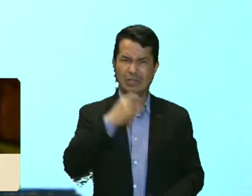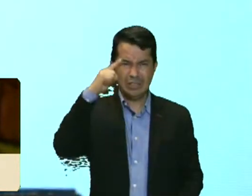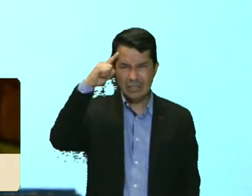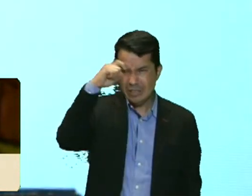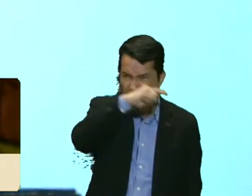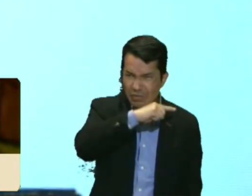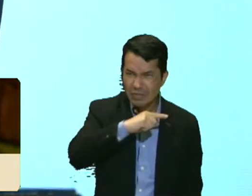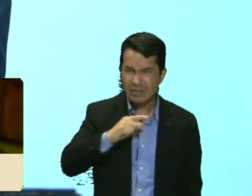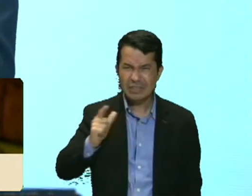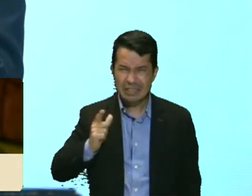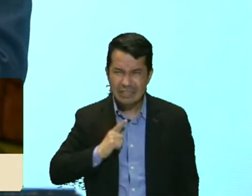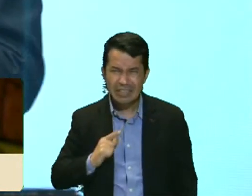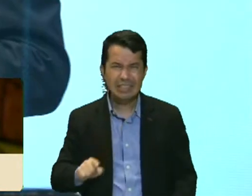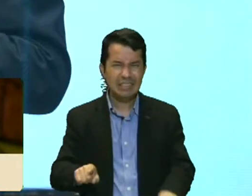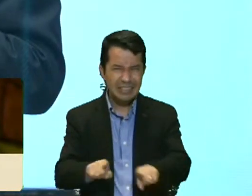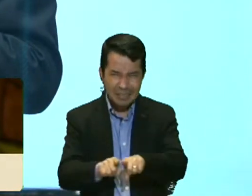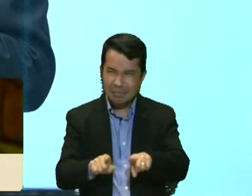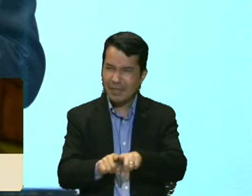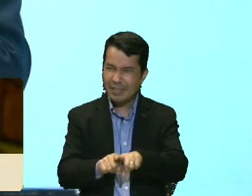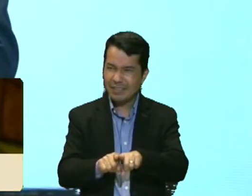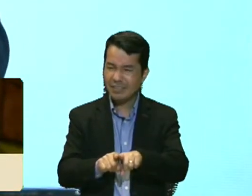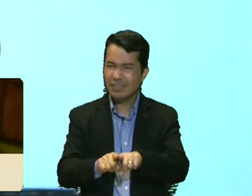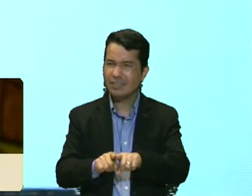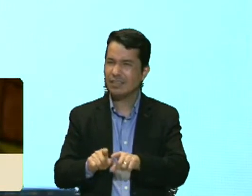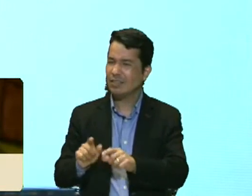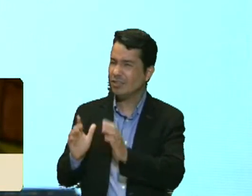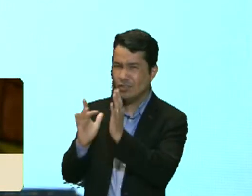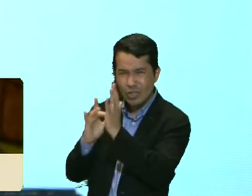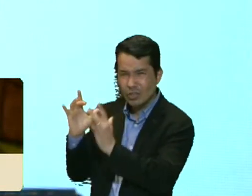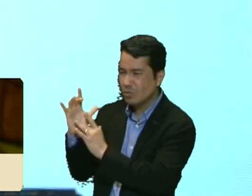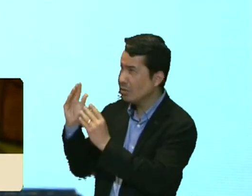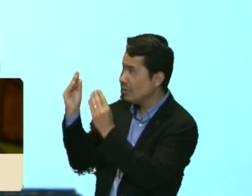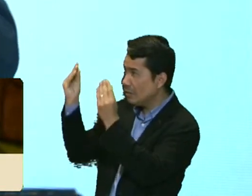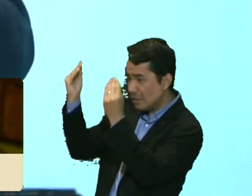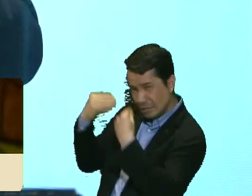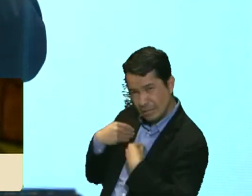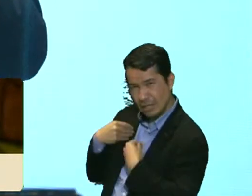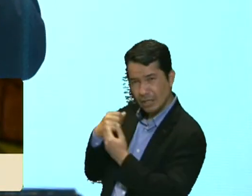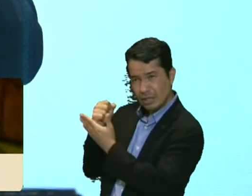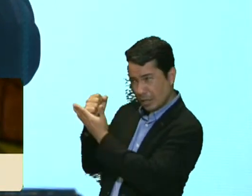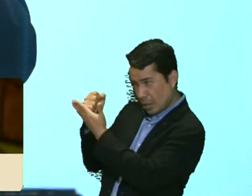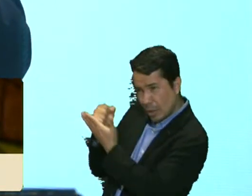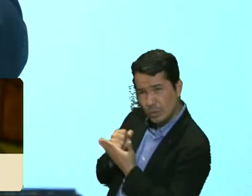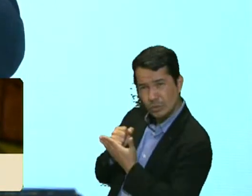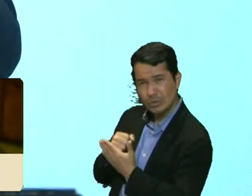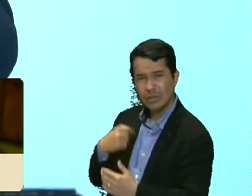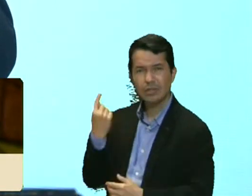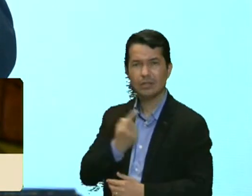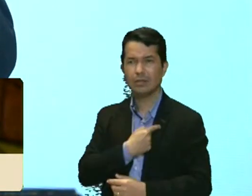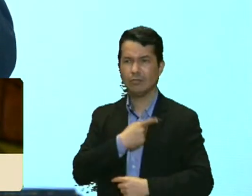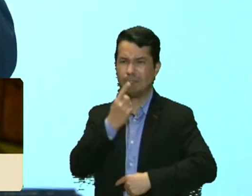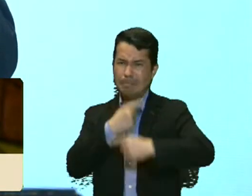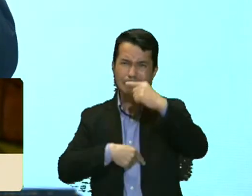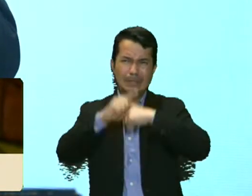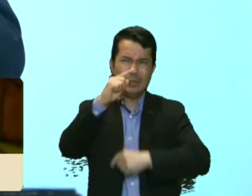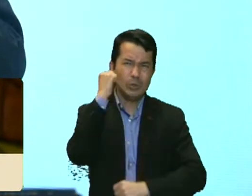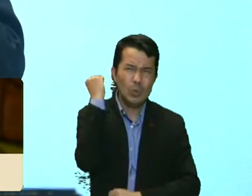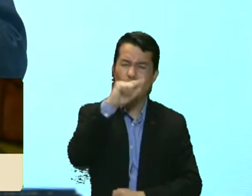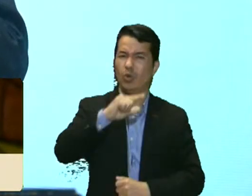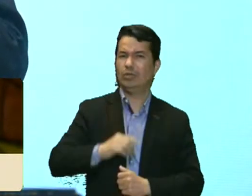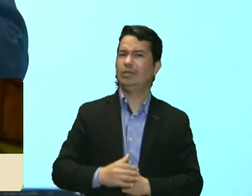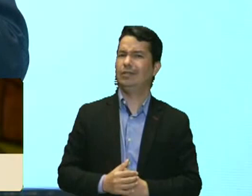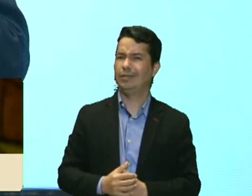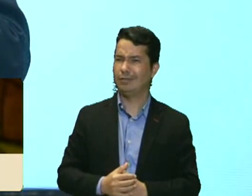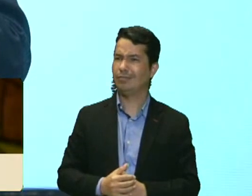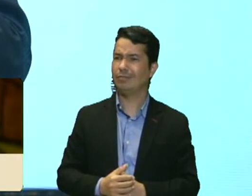você do que o poder de Cristo na sua vida, você pode ter certeza que você se sentirá derrotado.